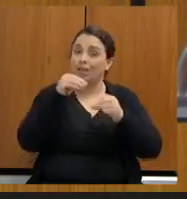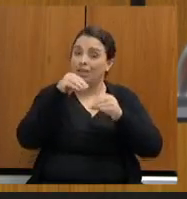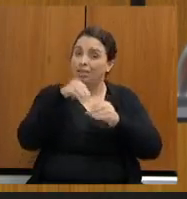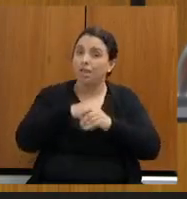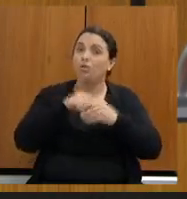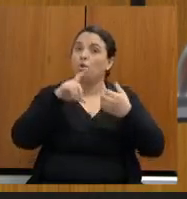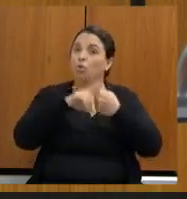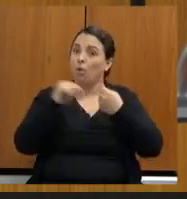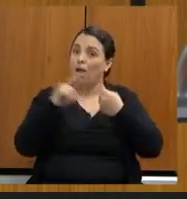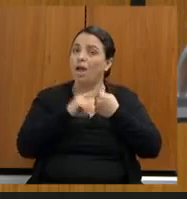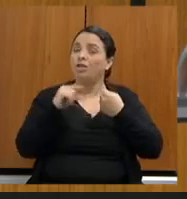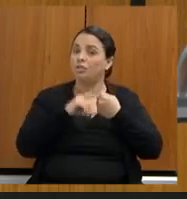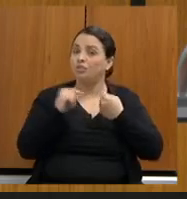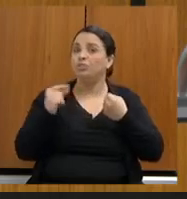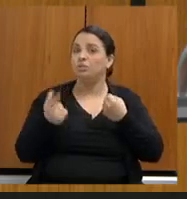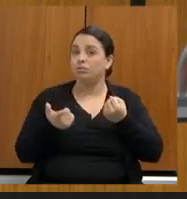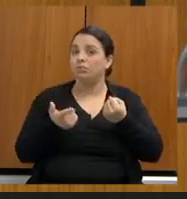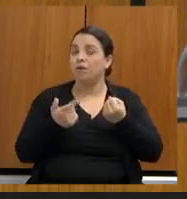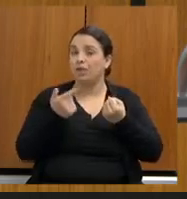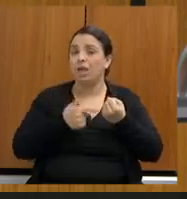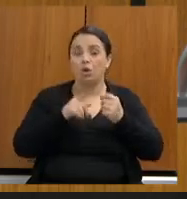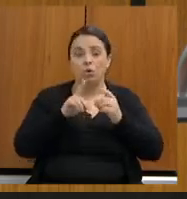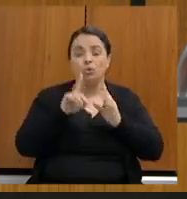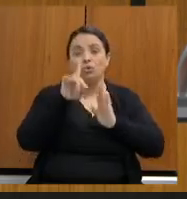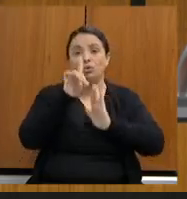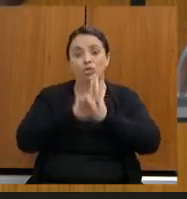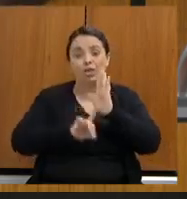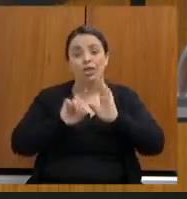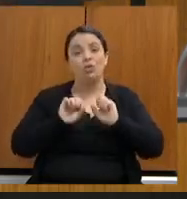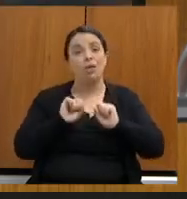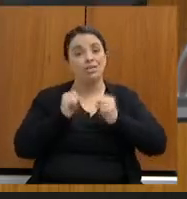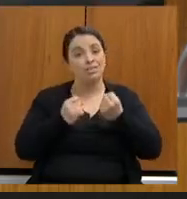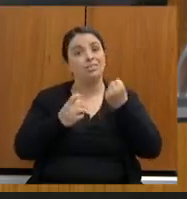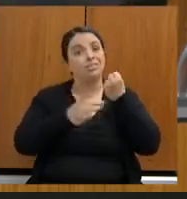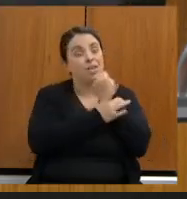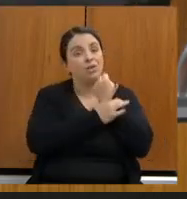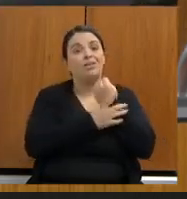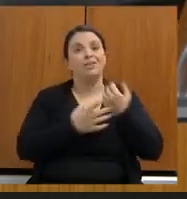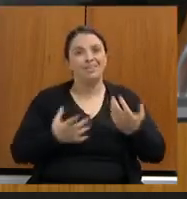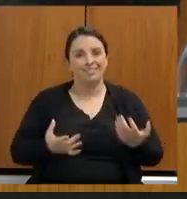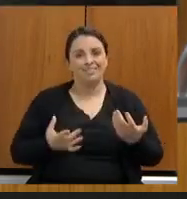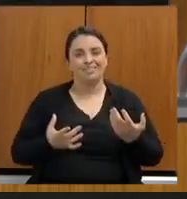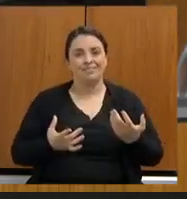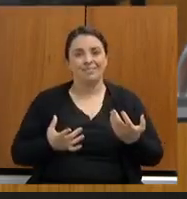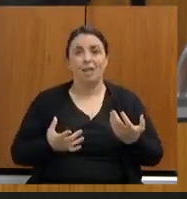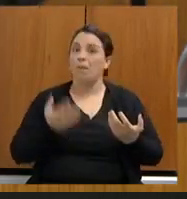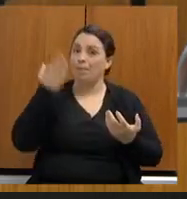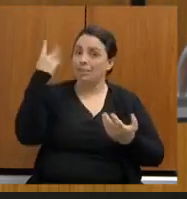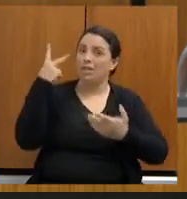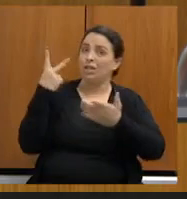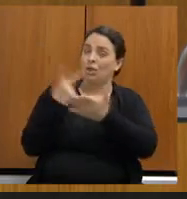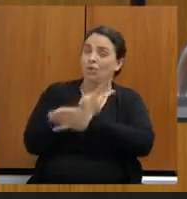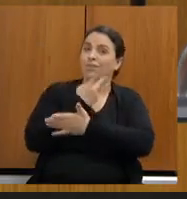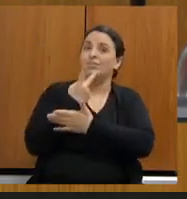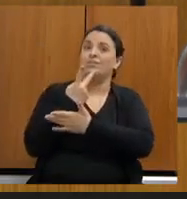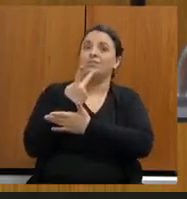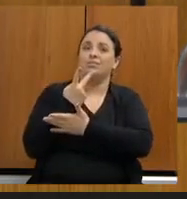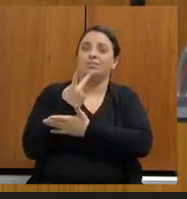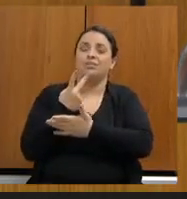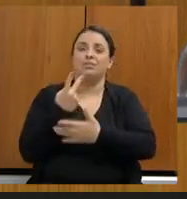pétrea mundial foi assim que os nazistas acabaram com os judeus tirar a